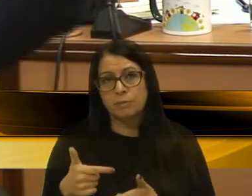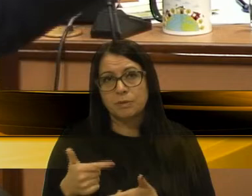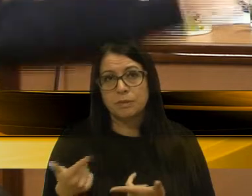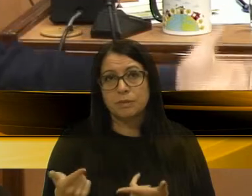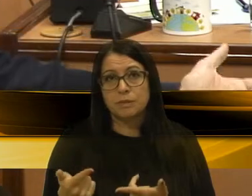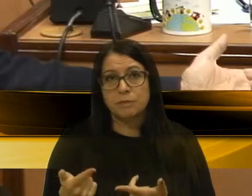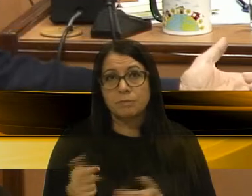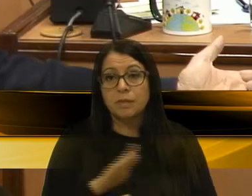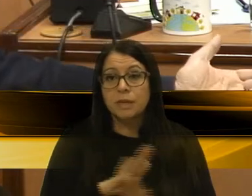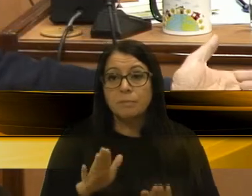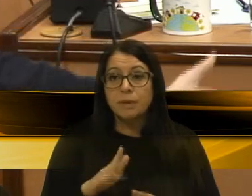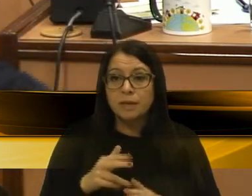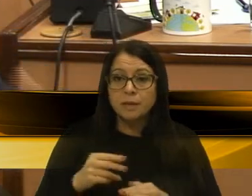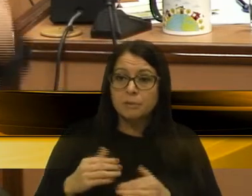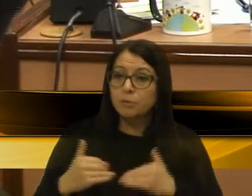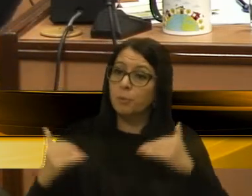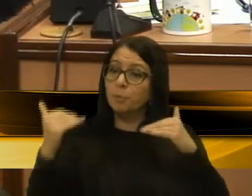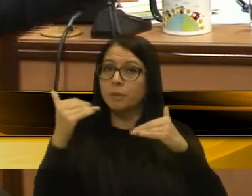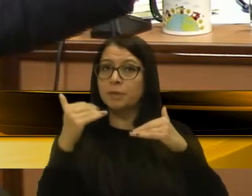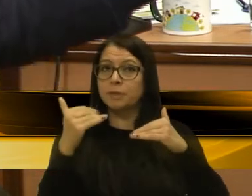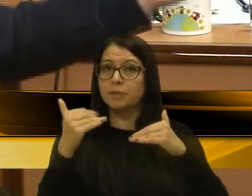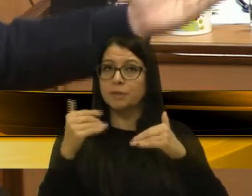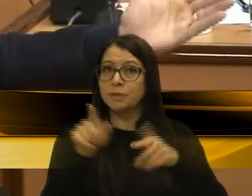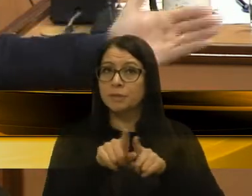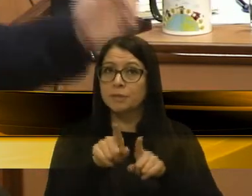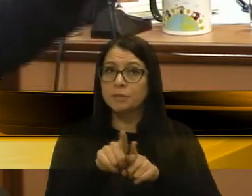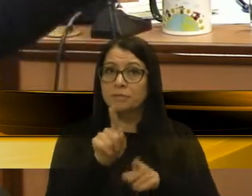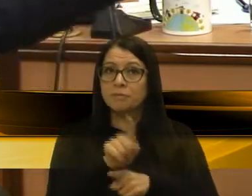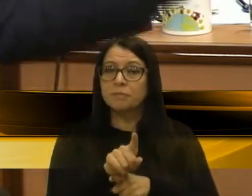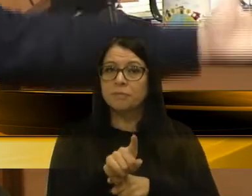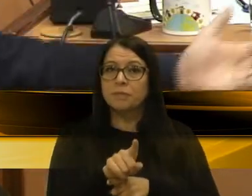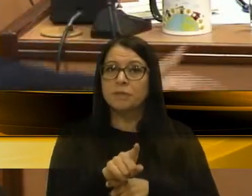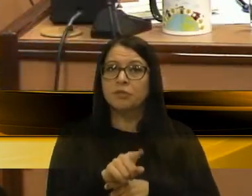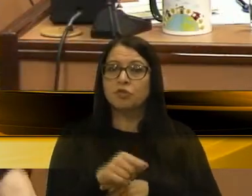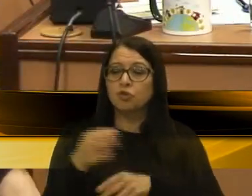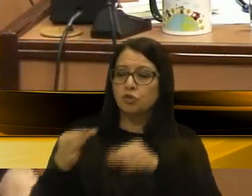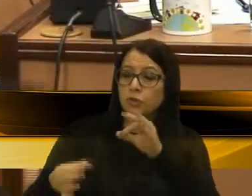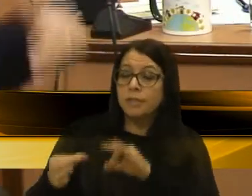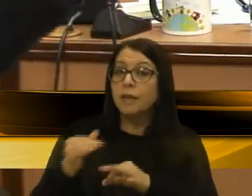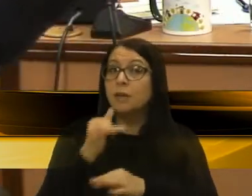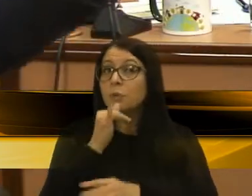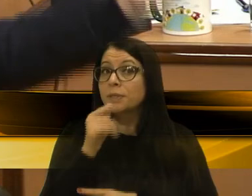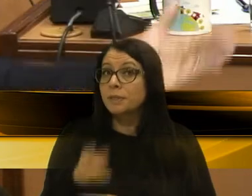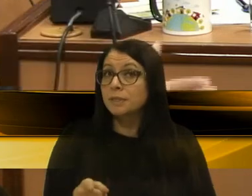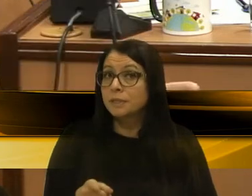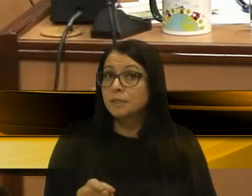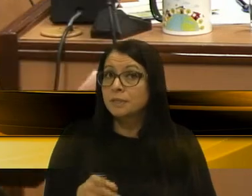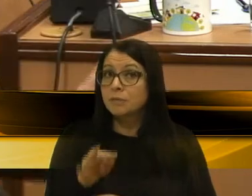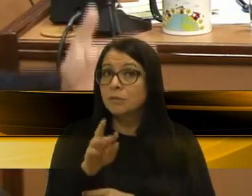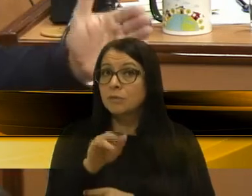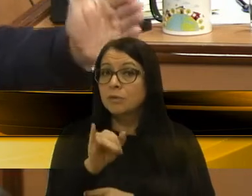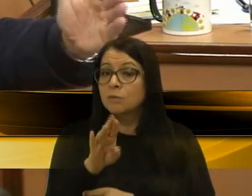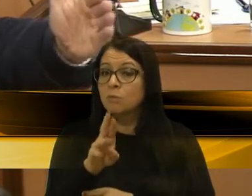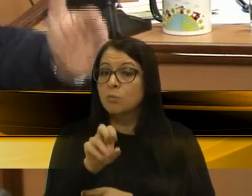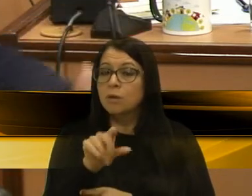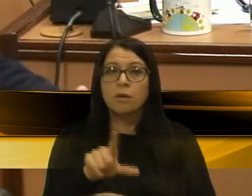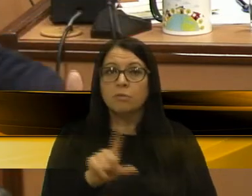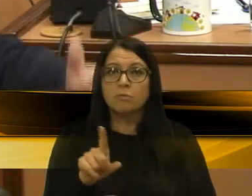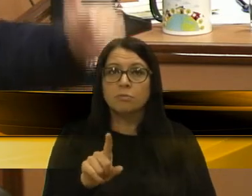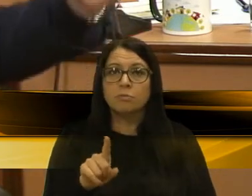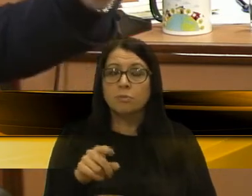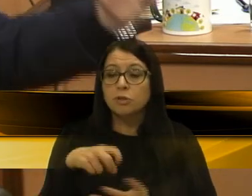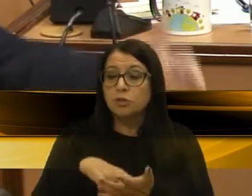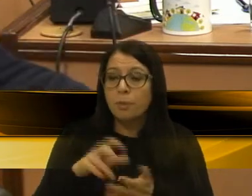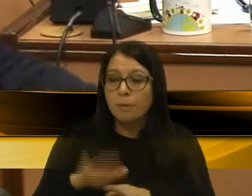de combater privilégios, realmente os altos subsídios, né, do judiciário, por exemplo, dos tribunais, não, penalizam o mais